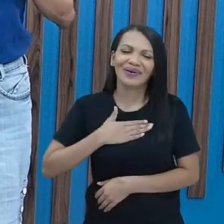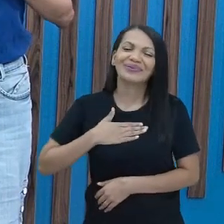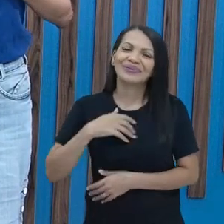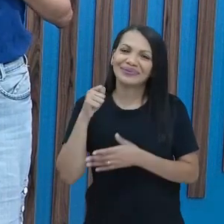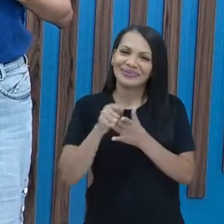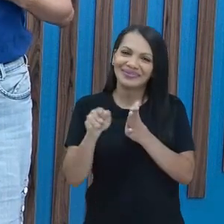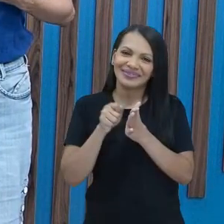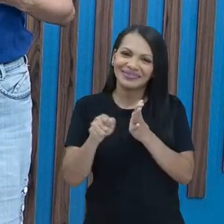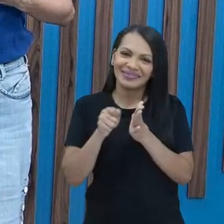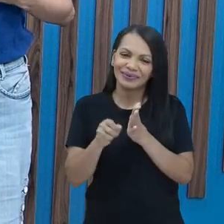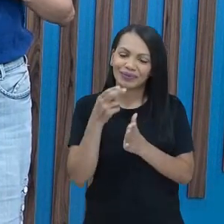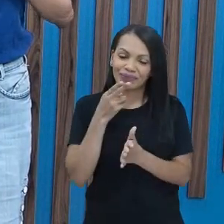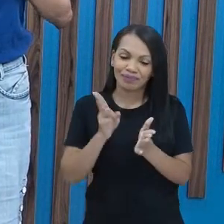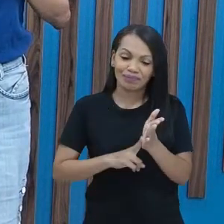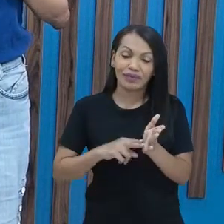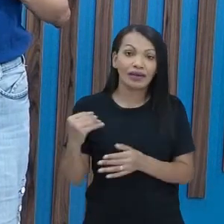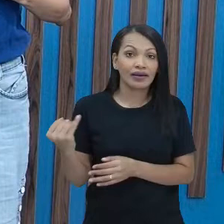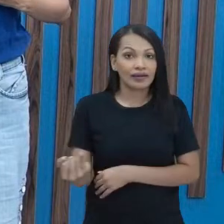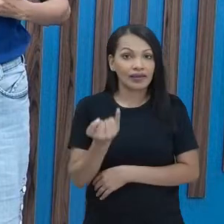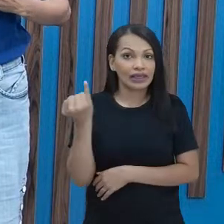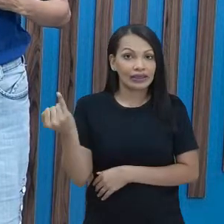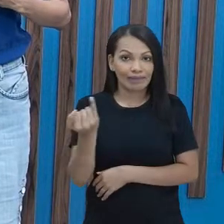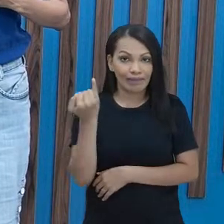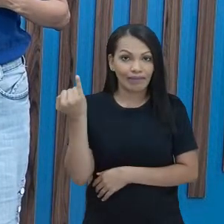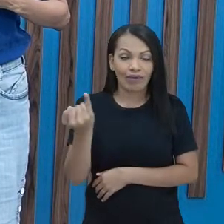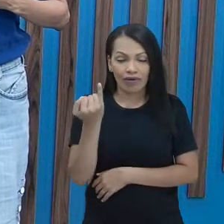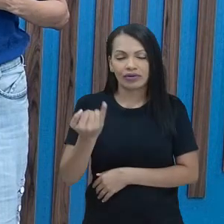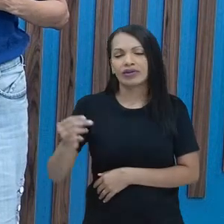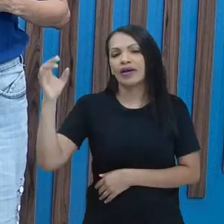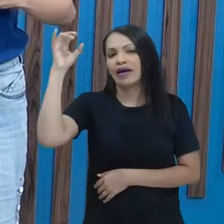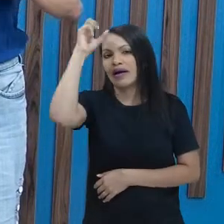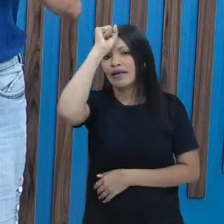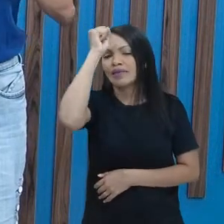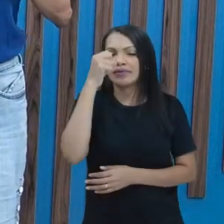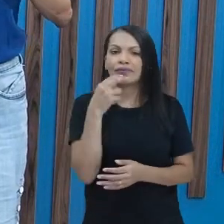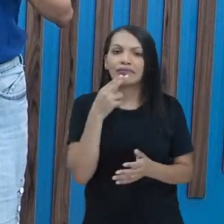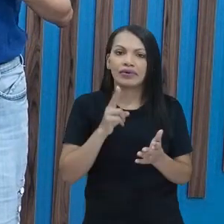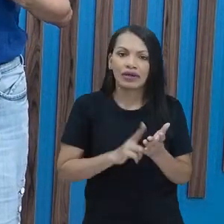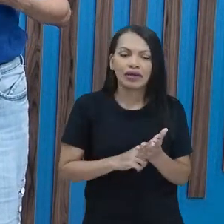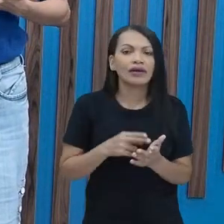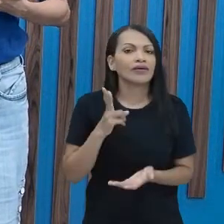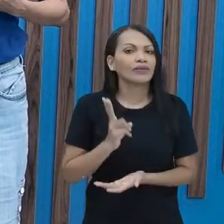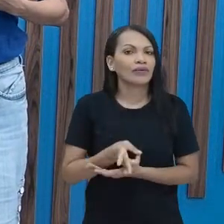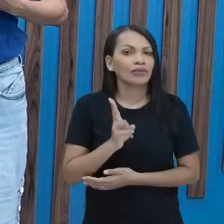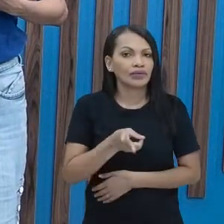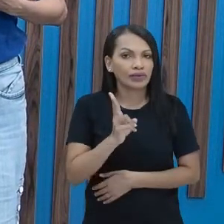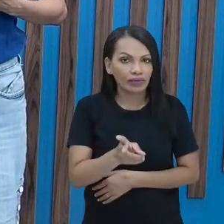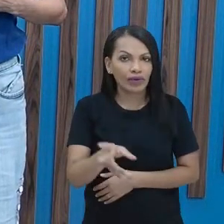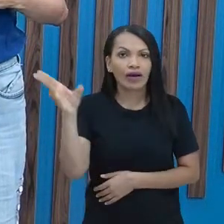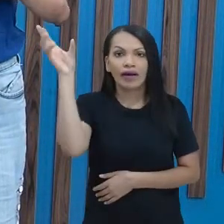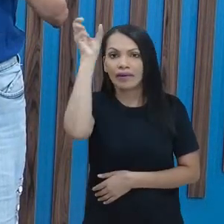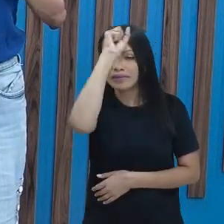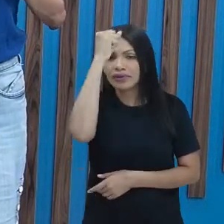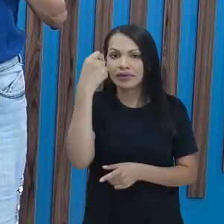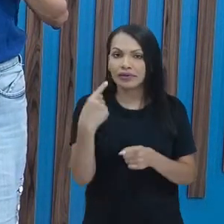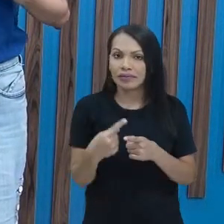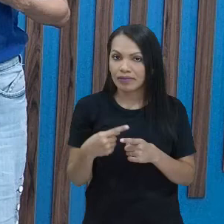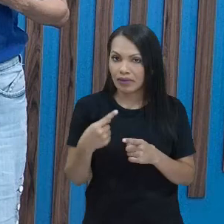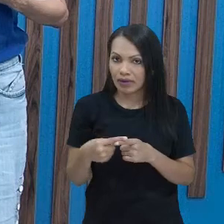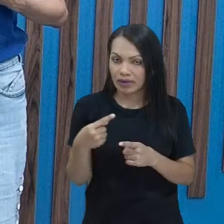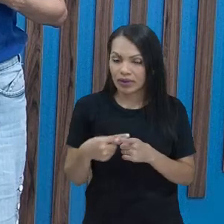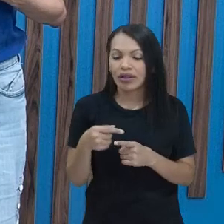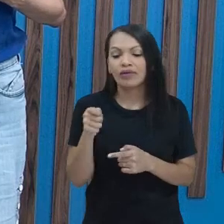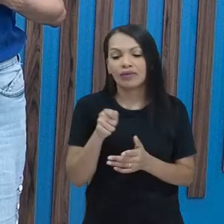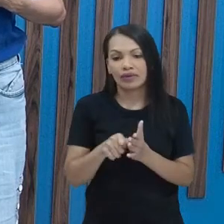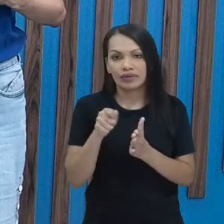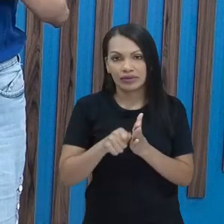eu acho muito importante a gente não relaxar com esse gênero textual e continuar aprendendo sobre ele, porque a partir da